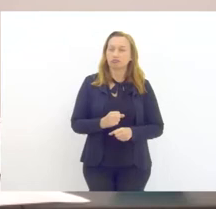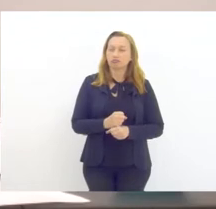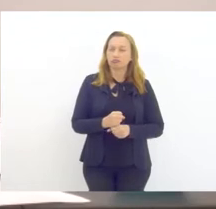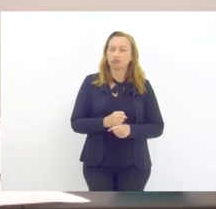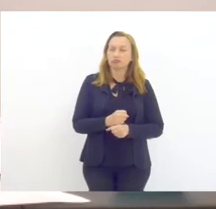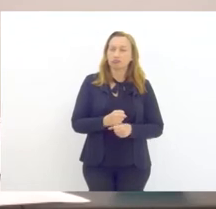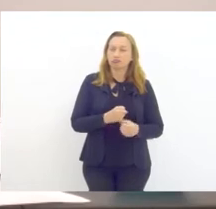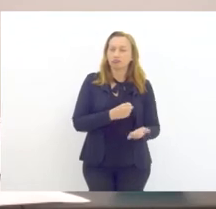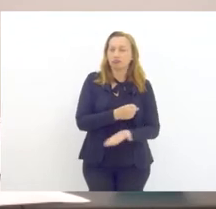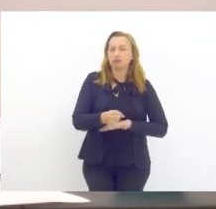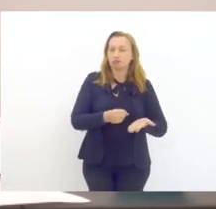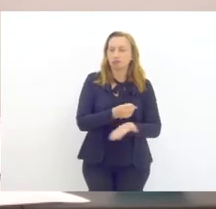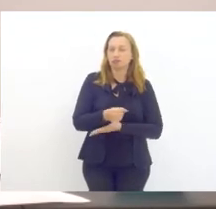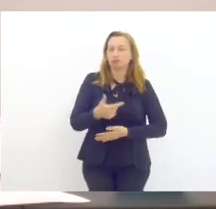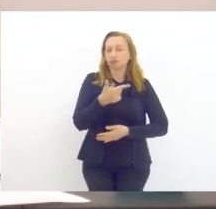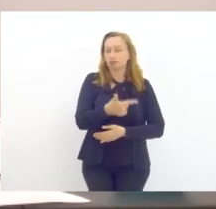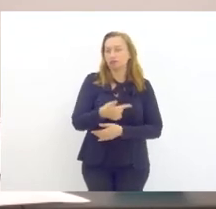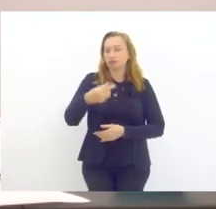de 23,